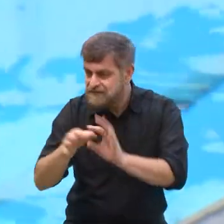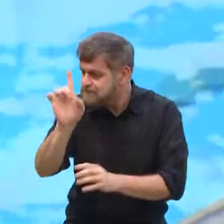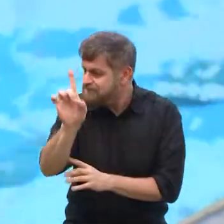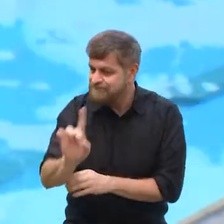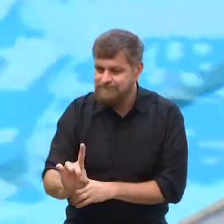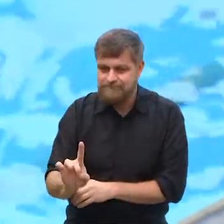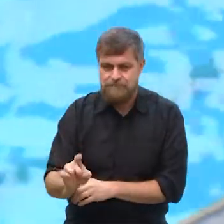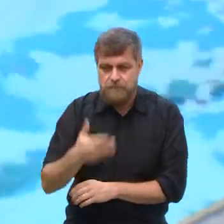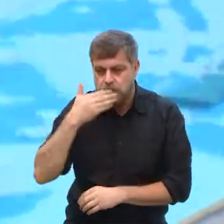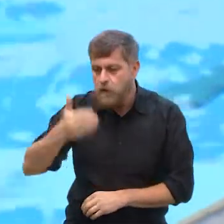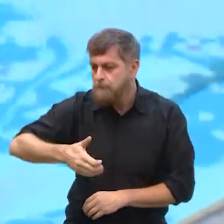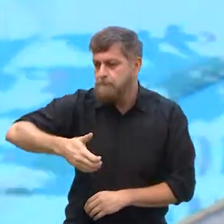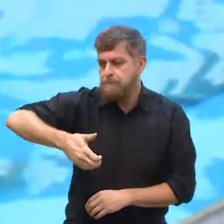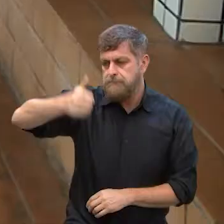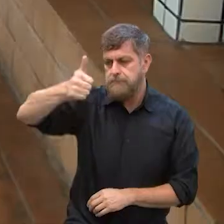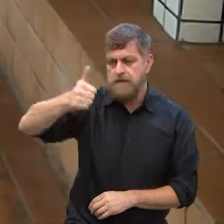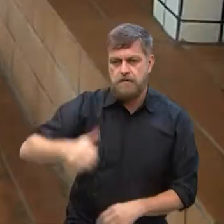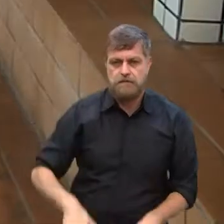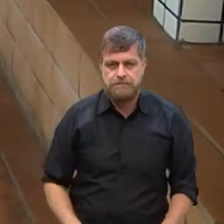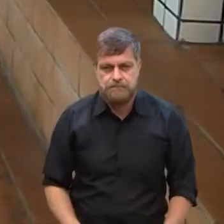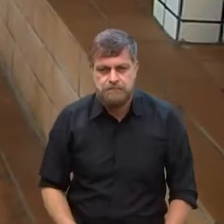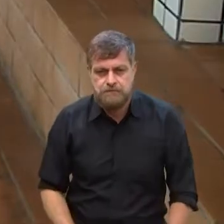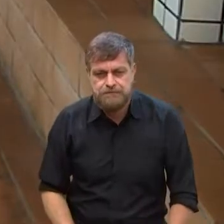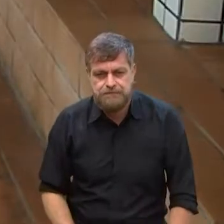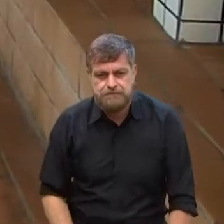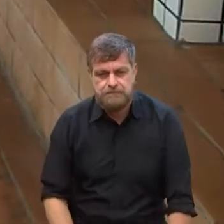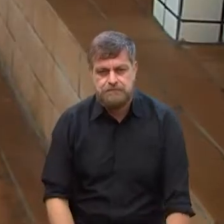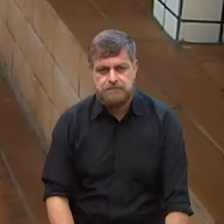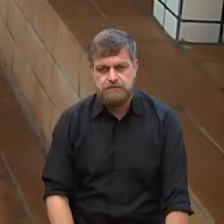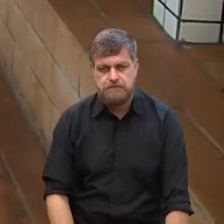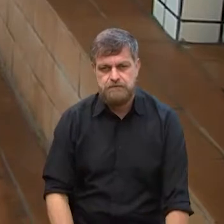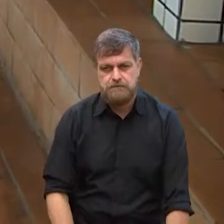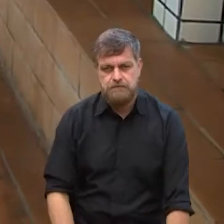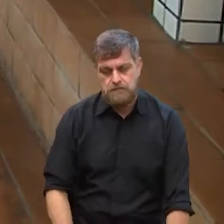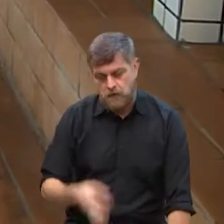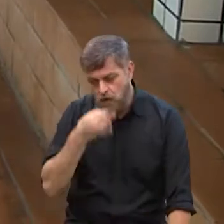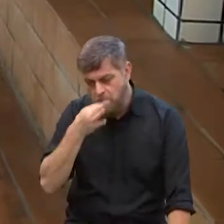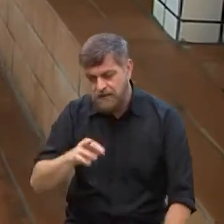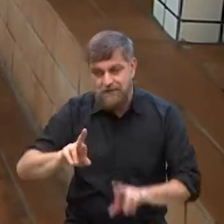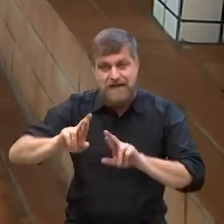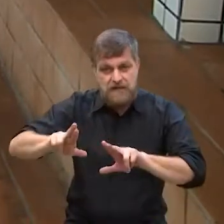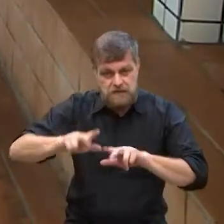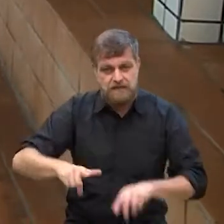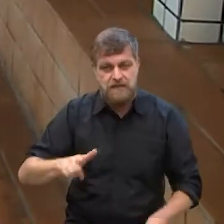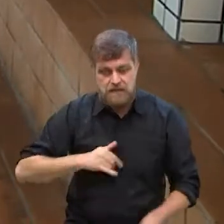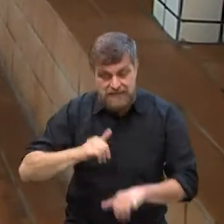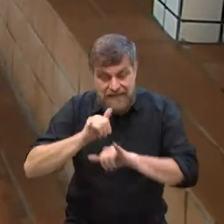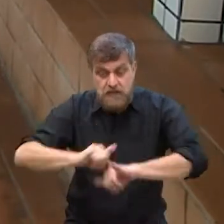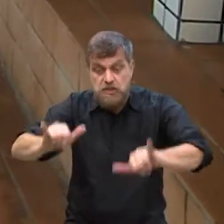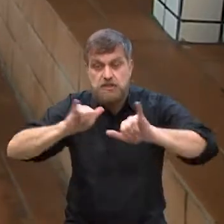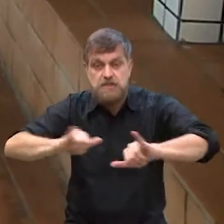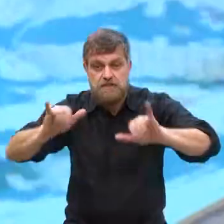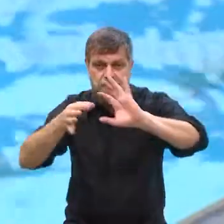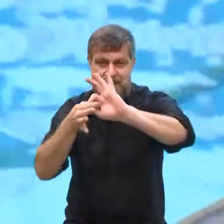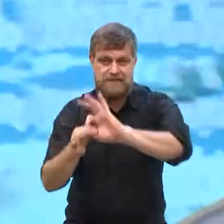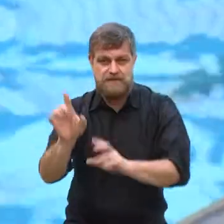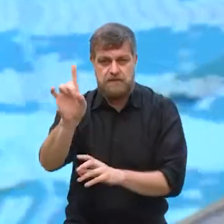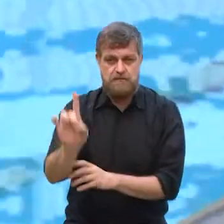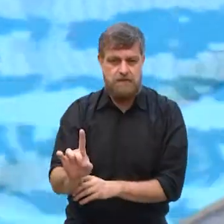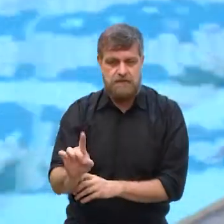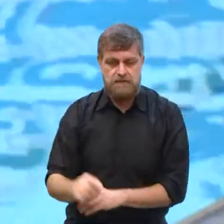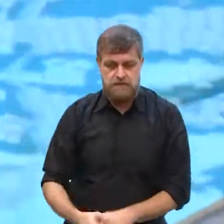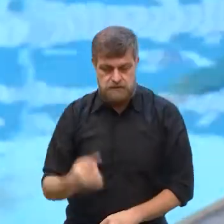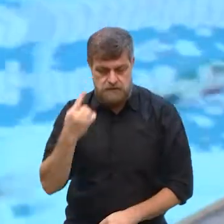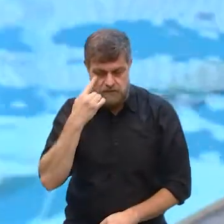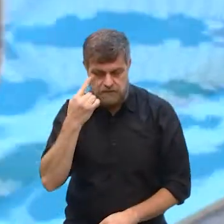Jogos Olímpicos e o melhor Jogos Paralímpicos da história. Eu vejo que é diferente nessa questão mesmo da divulgação dos Jogos. Então, se a